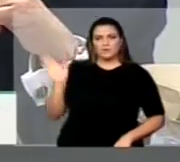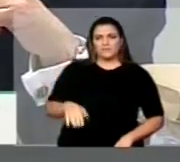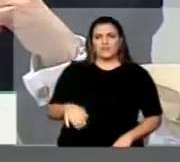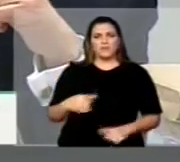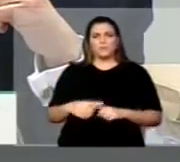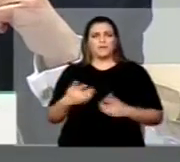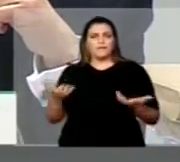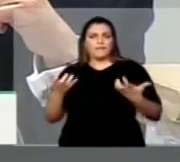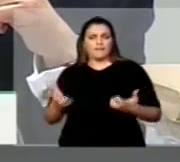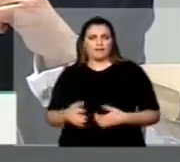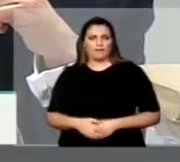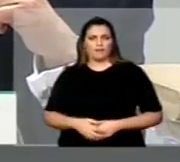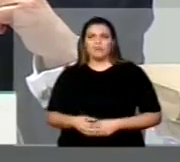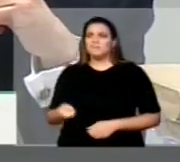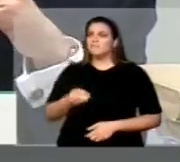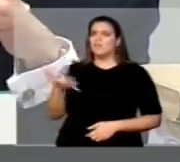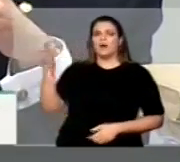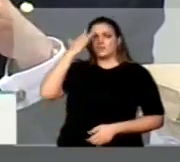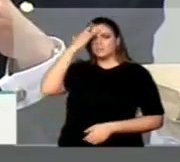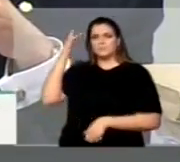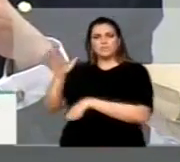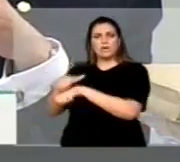que foram convidados aqui não compareceram.